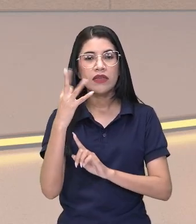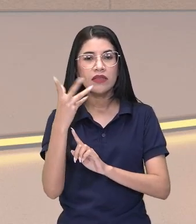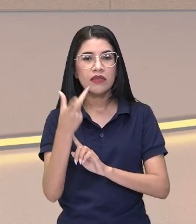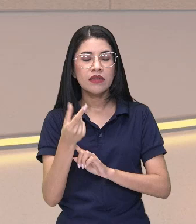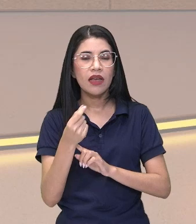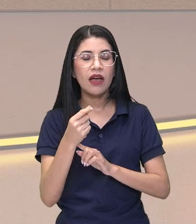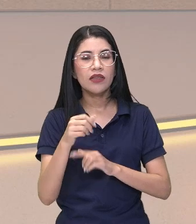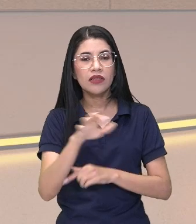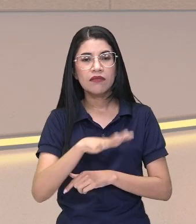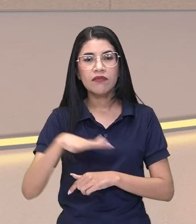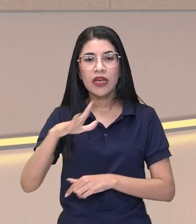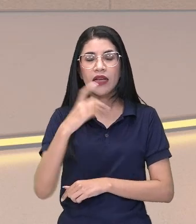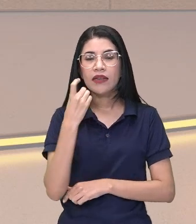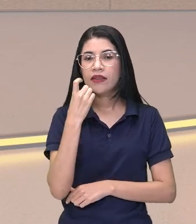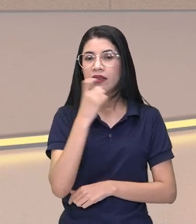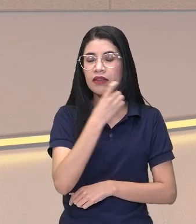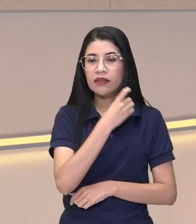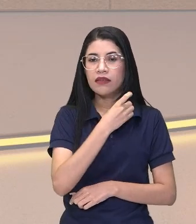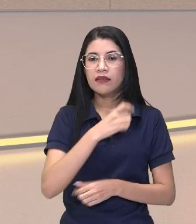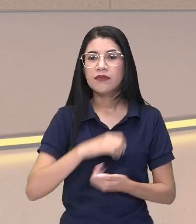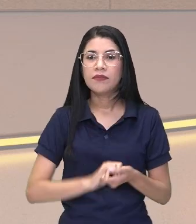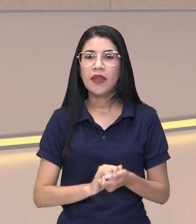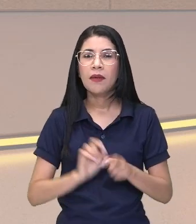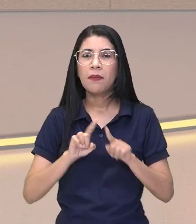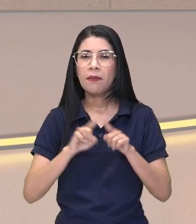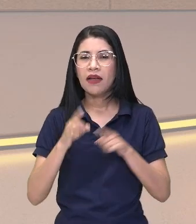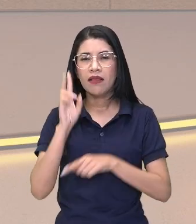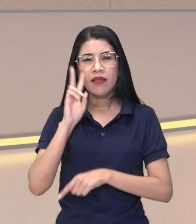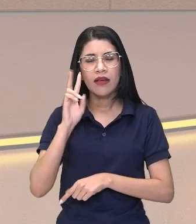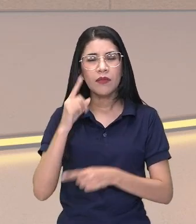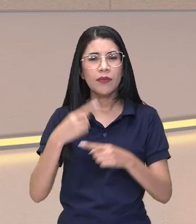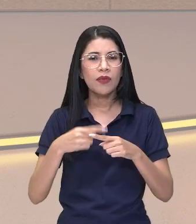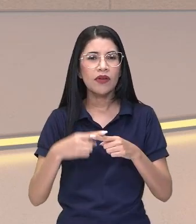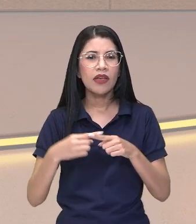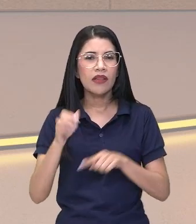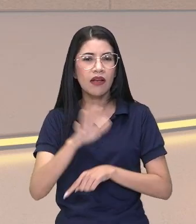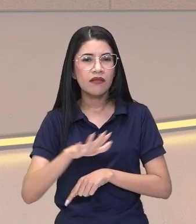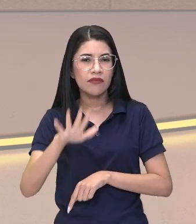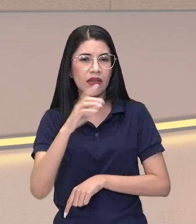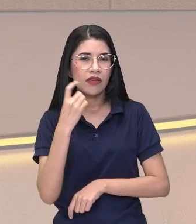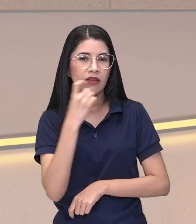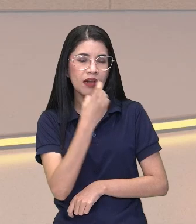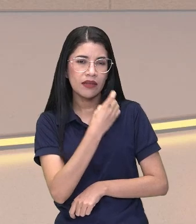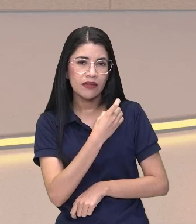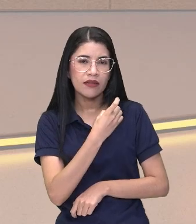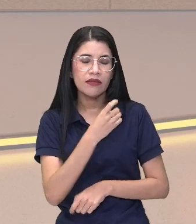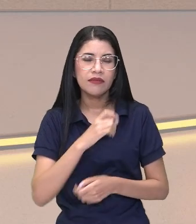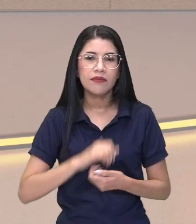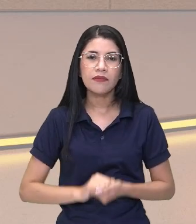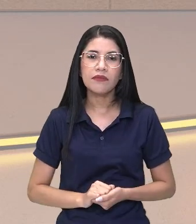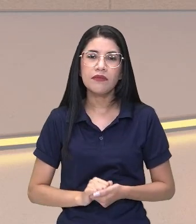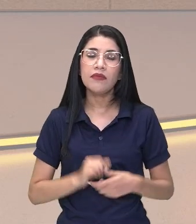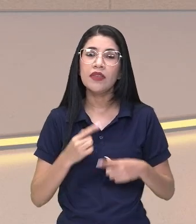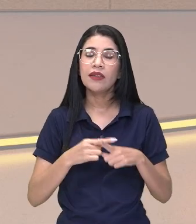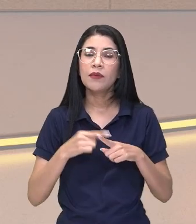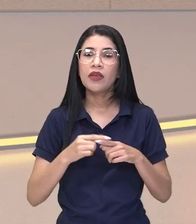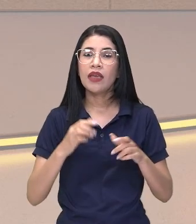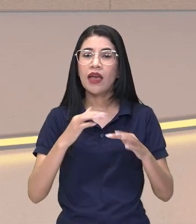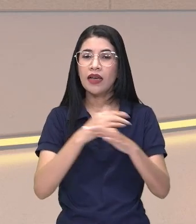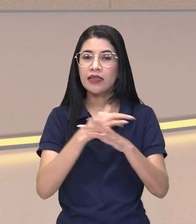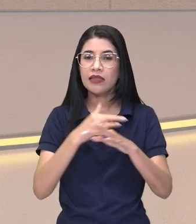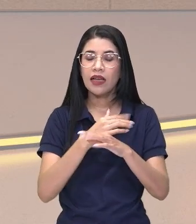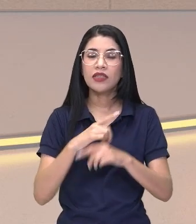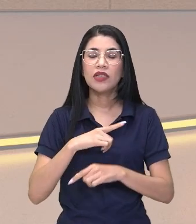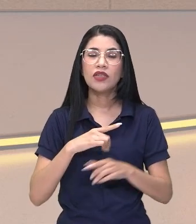Península Itálica. E lembra lá, por que cidades da Península Itálica, meus queridos? Porque são as cidades do